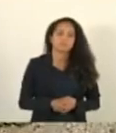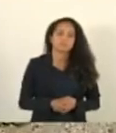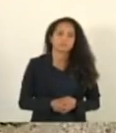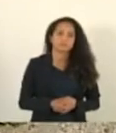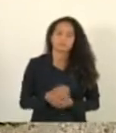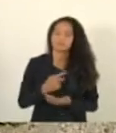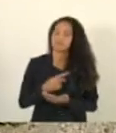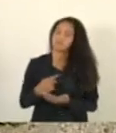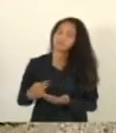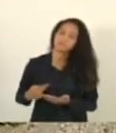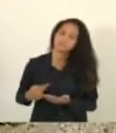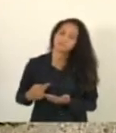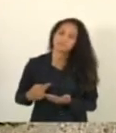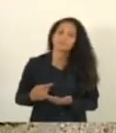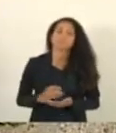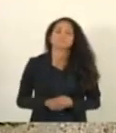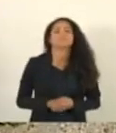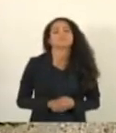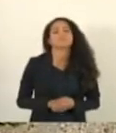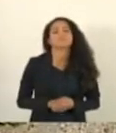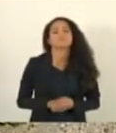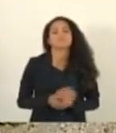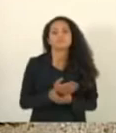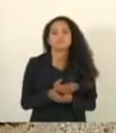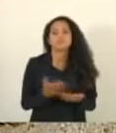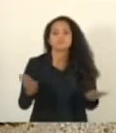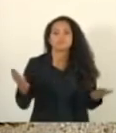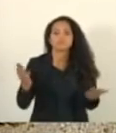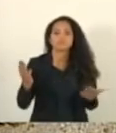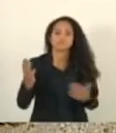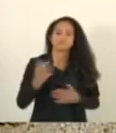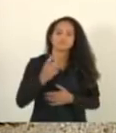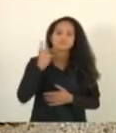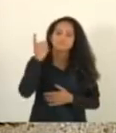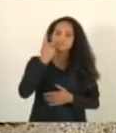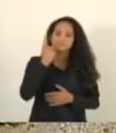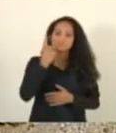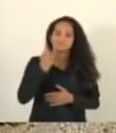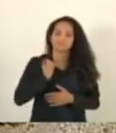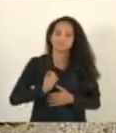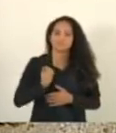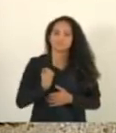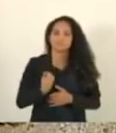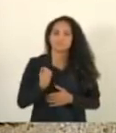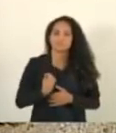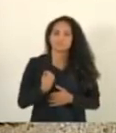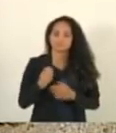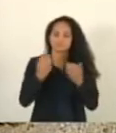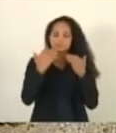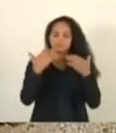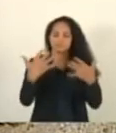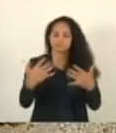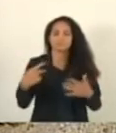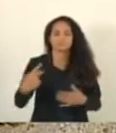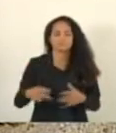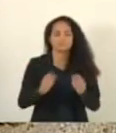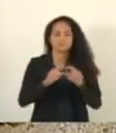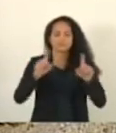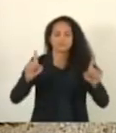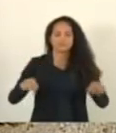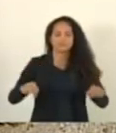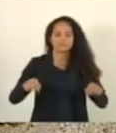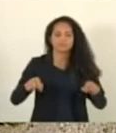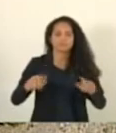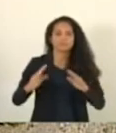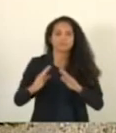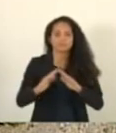Senhor presidente, senhoras e senhores parlamentares presentes na sessão, funcionários da casa, todos e todas